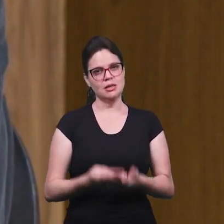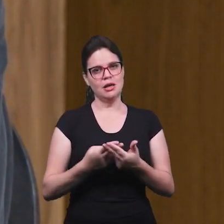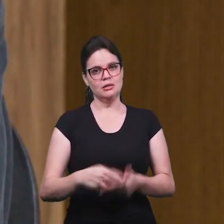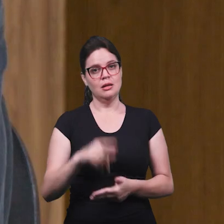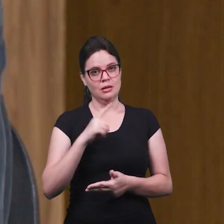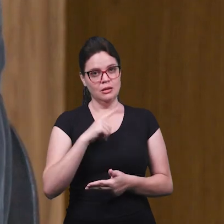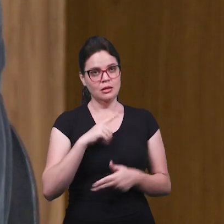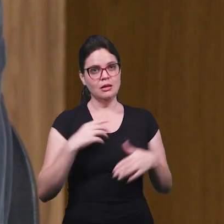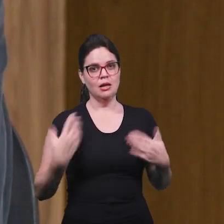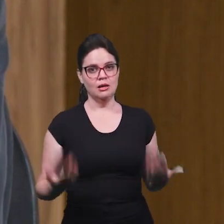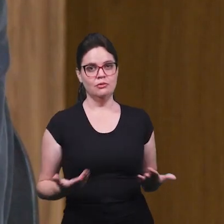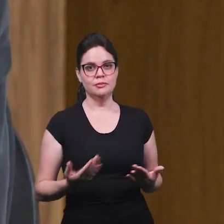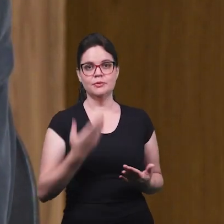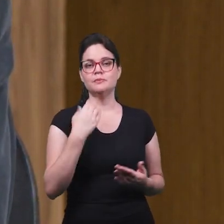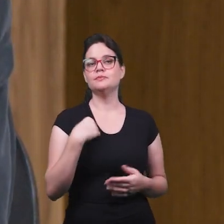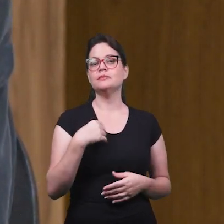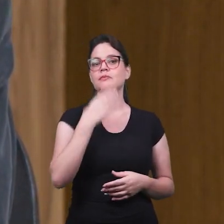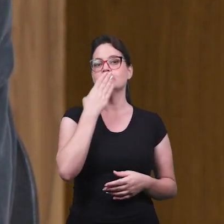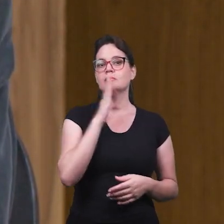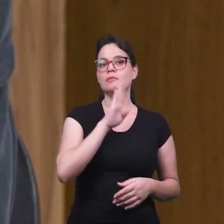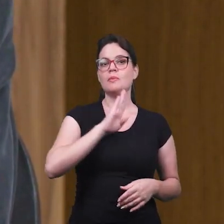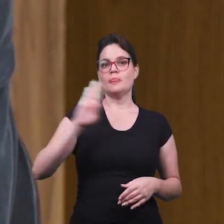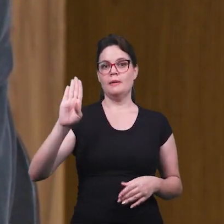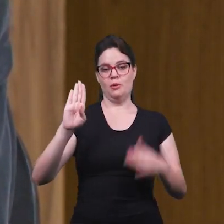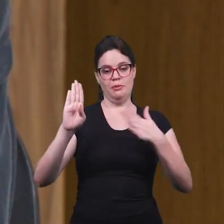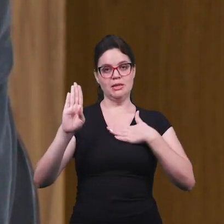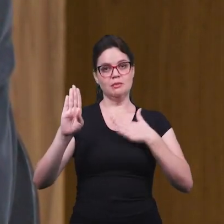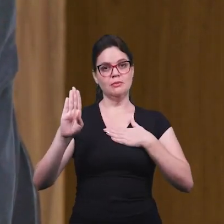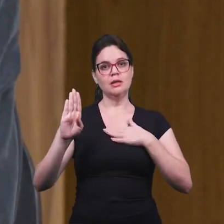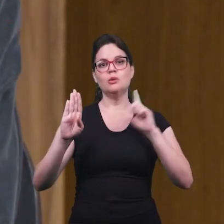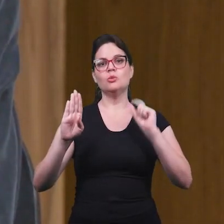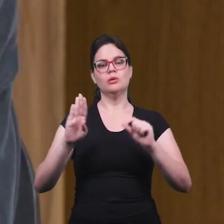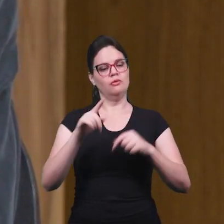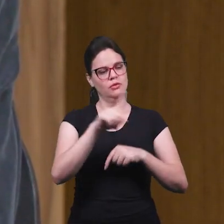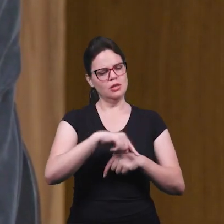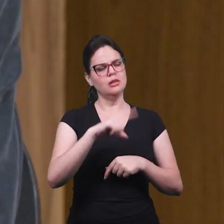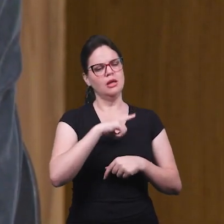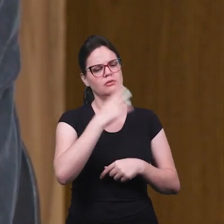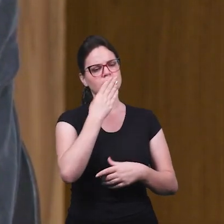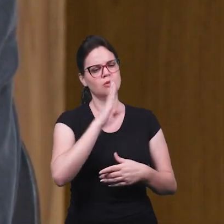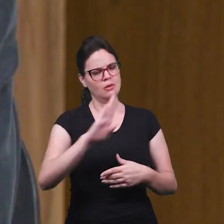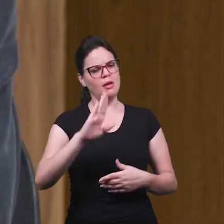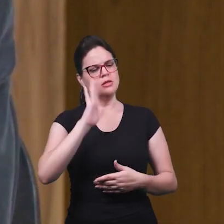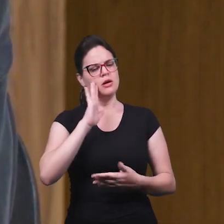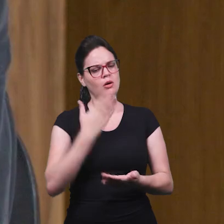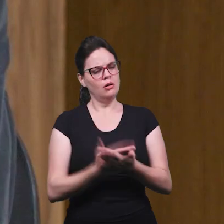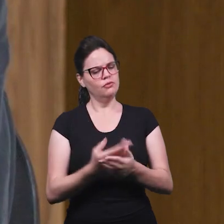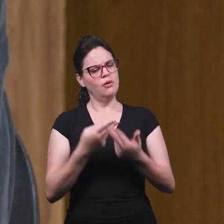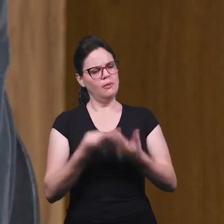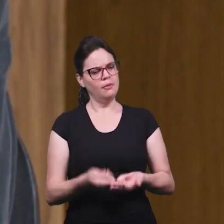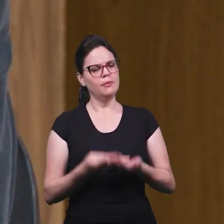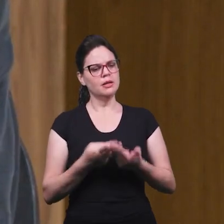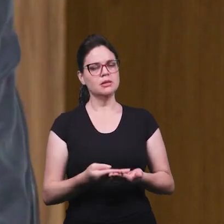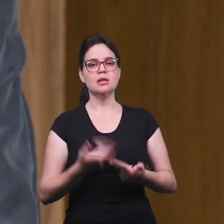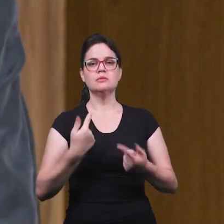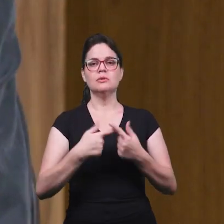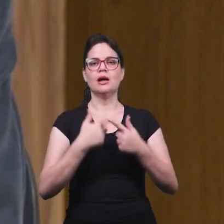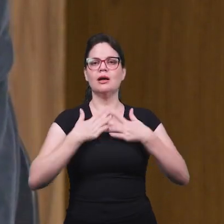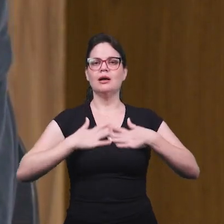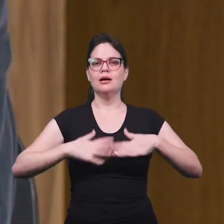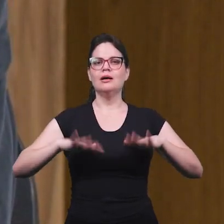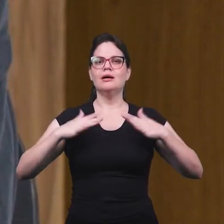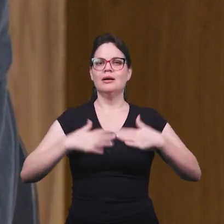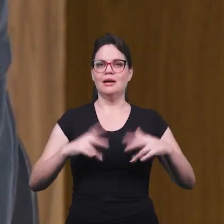minha paciência, descansar no Senhor, a fé geradora de vida, em que a igreja passou